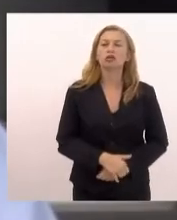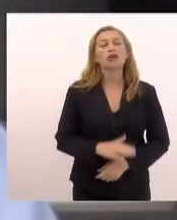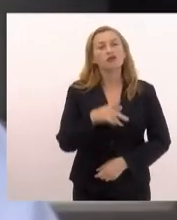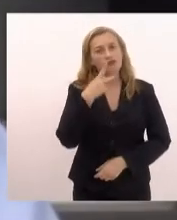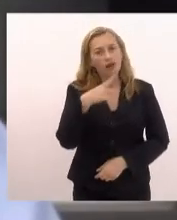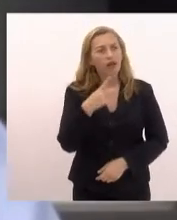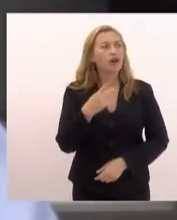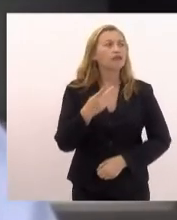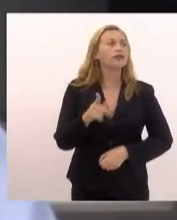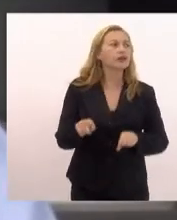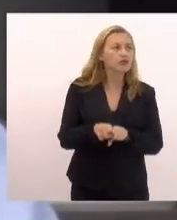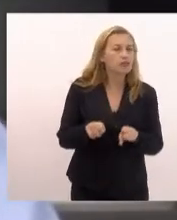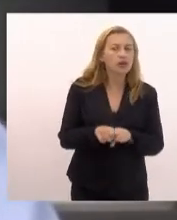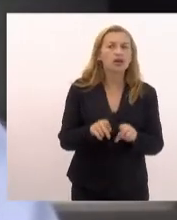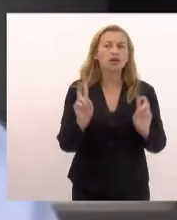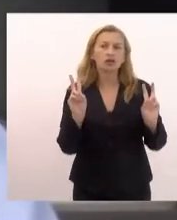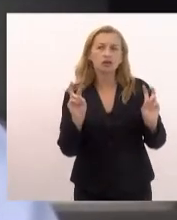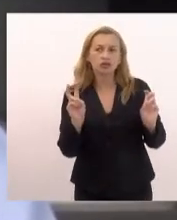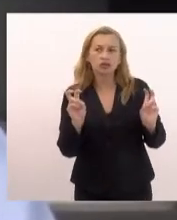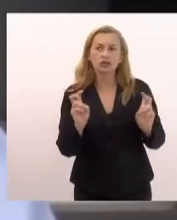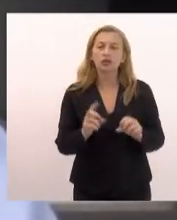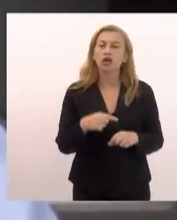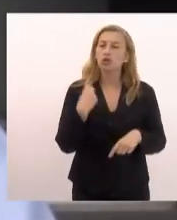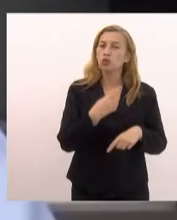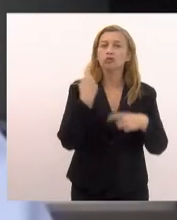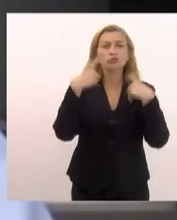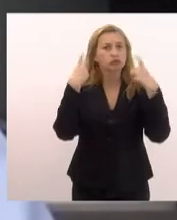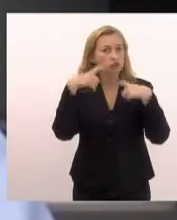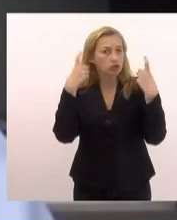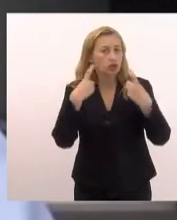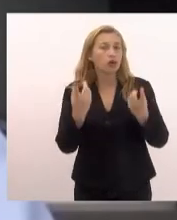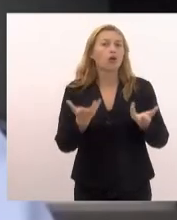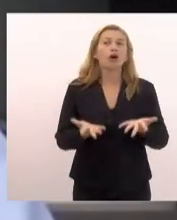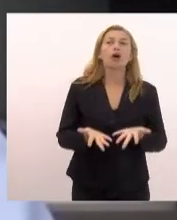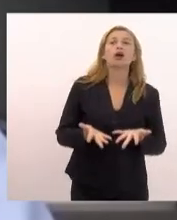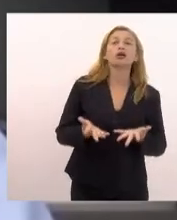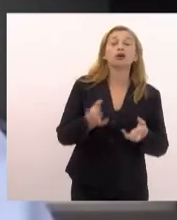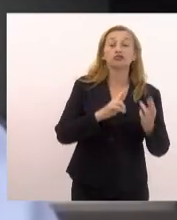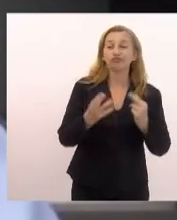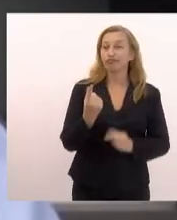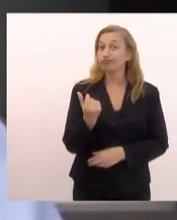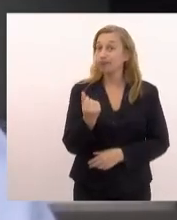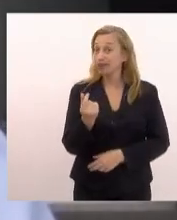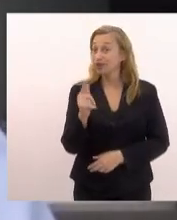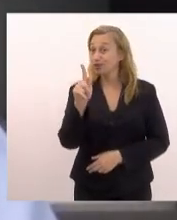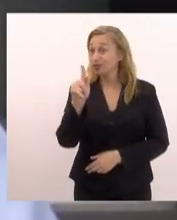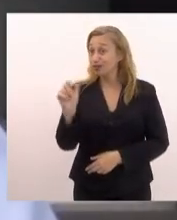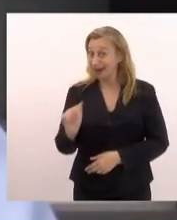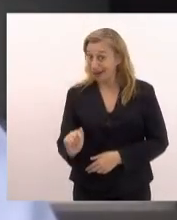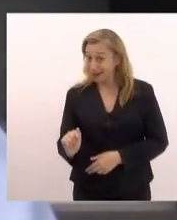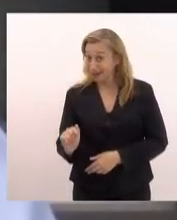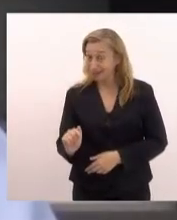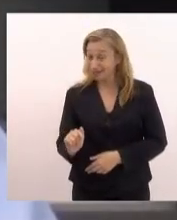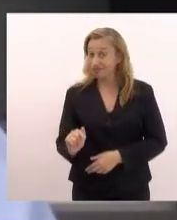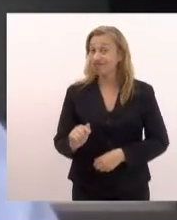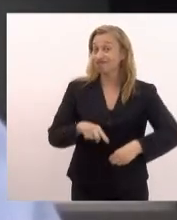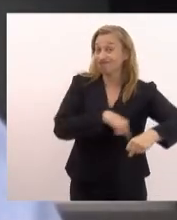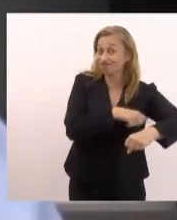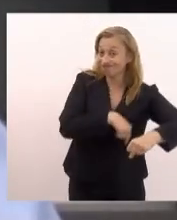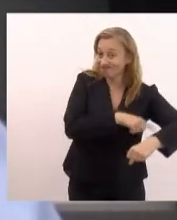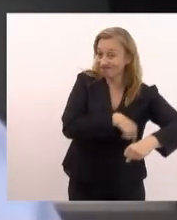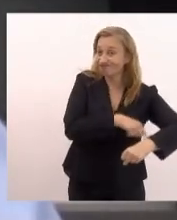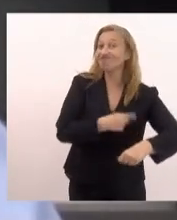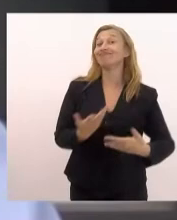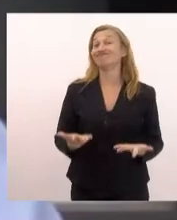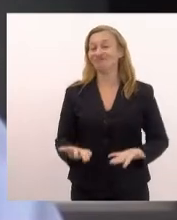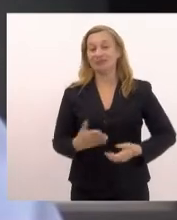falava com ele também a respeito da nossa preocupação em relação ao preço do gás, né, do gás de cozinha, e